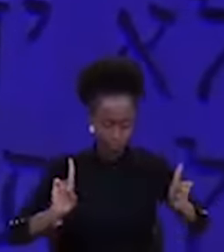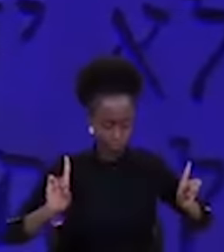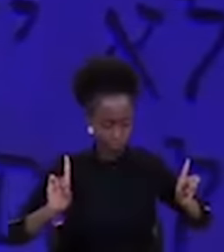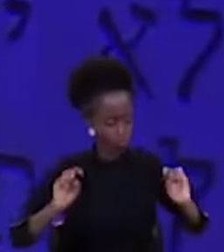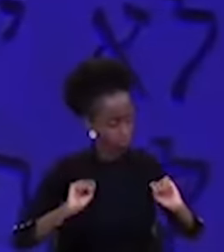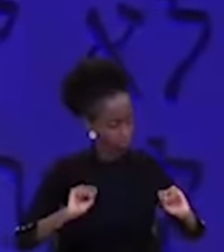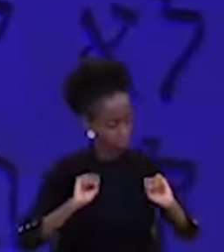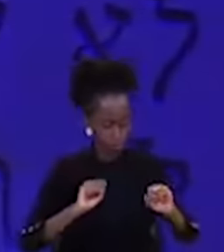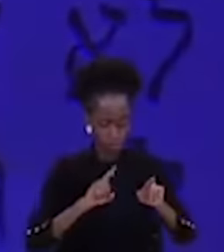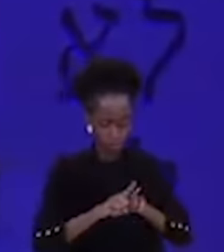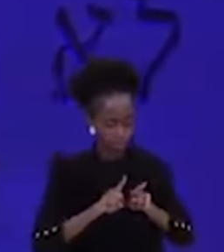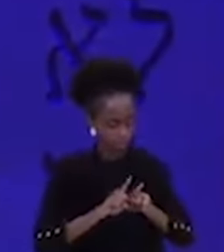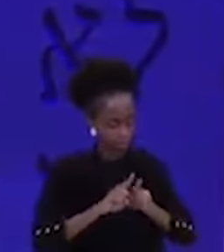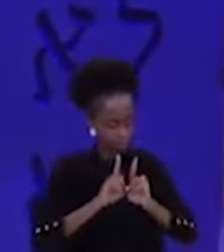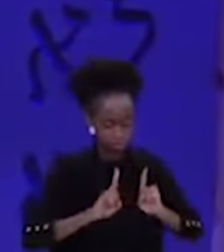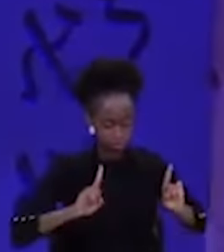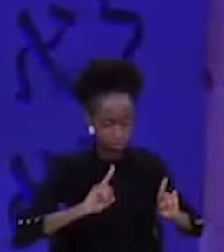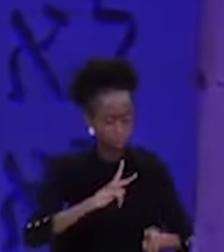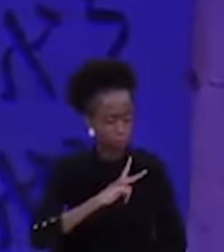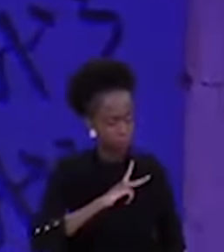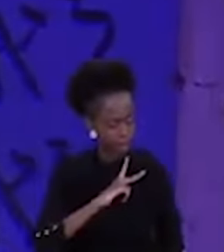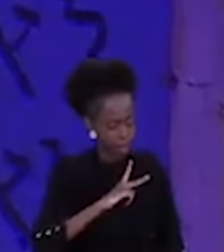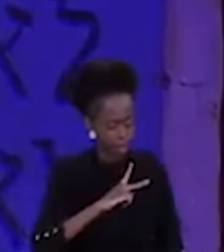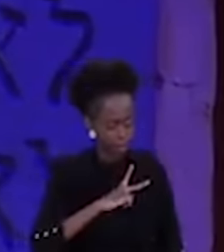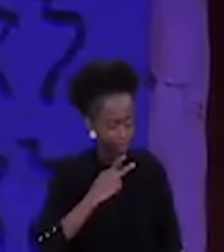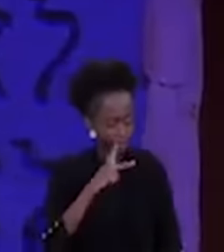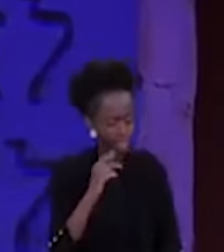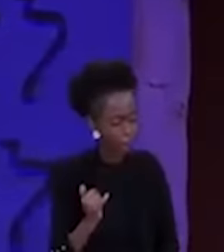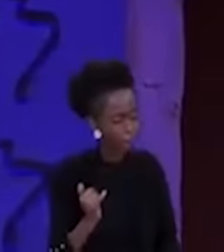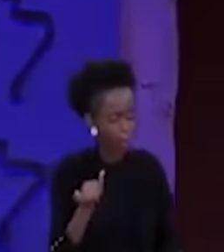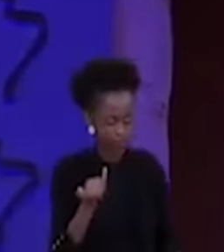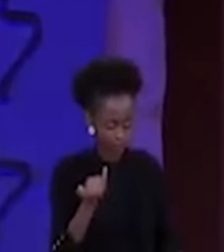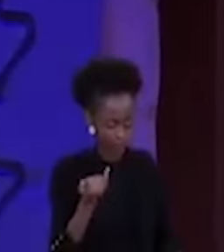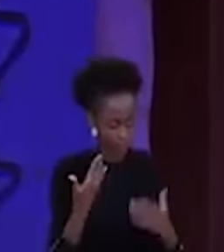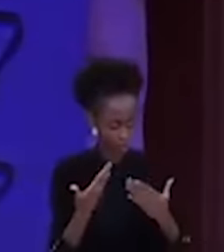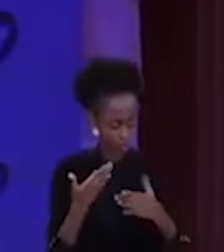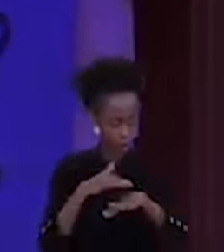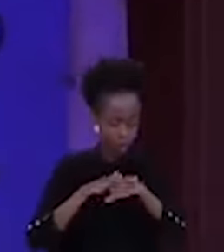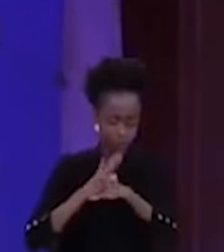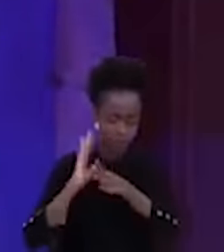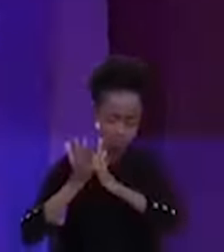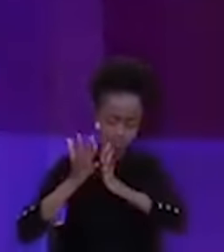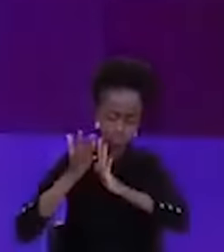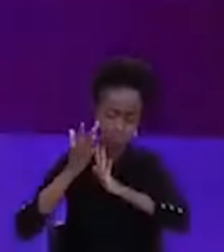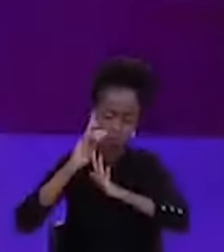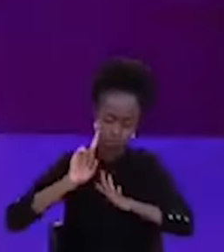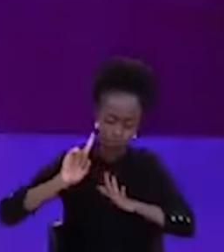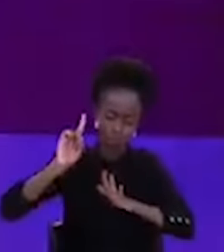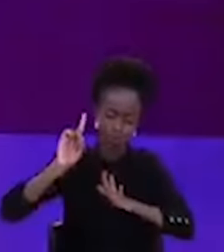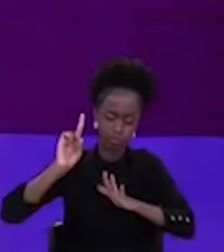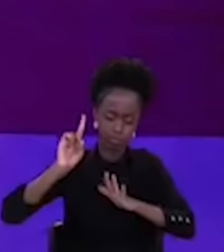se você quiser se afastar para ficar mais à vontade, aproveite o espaço que há diante do altar. O